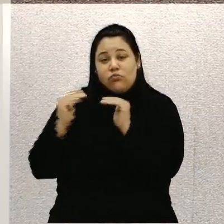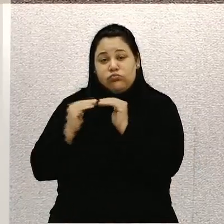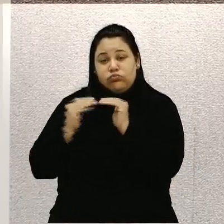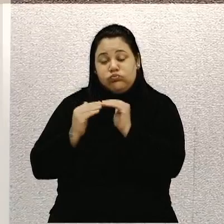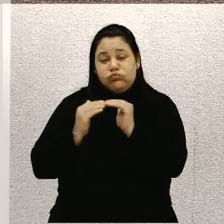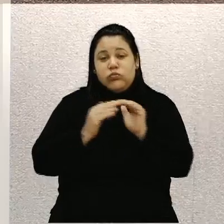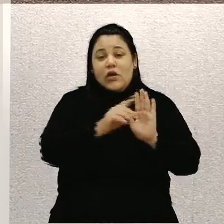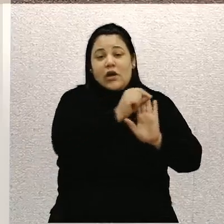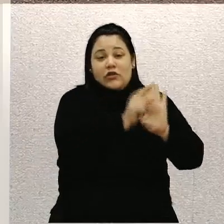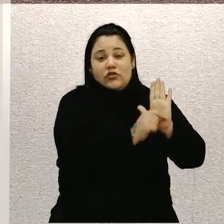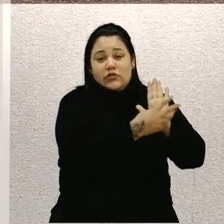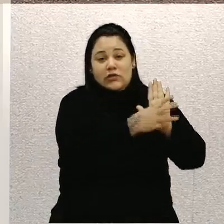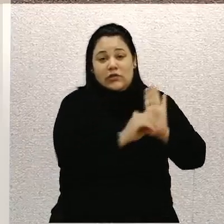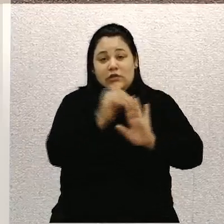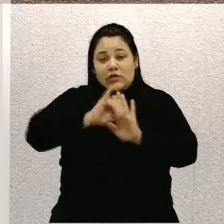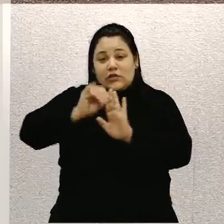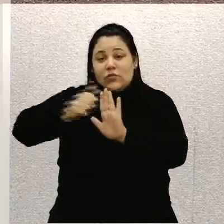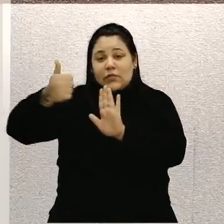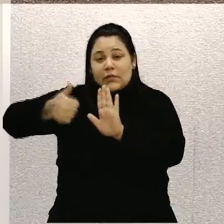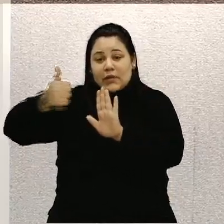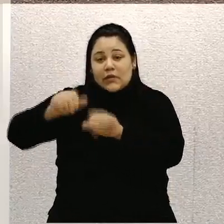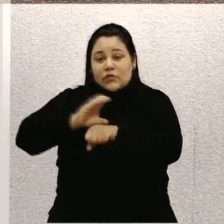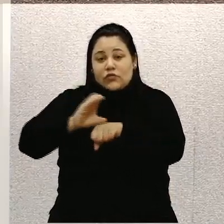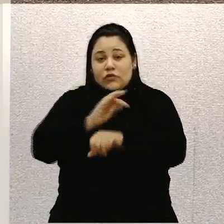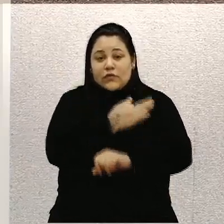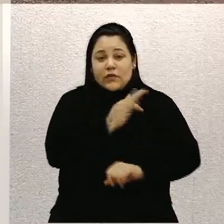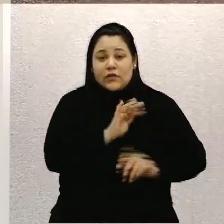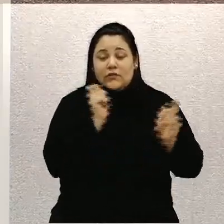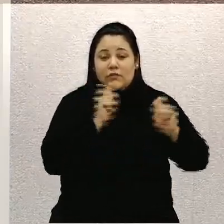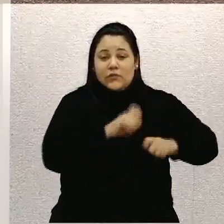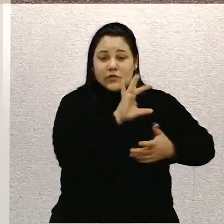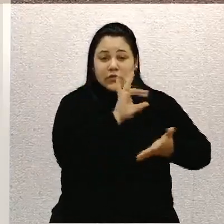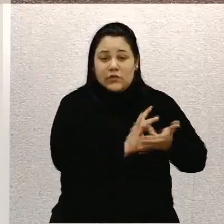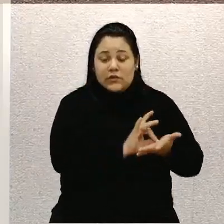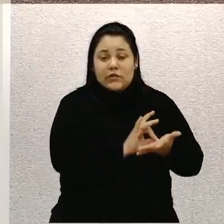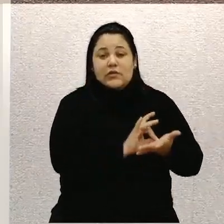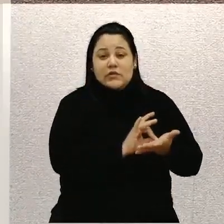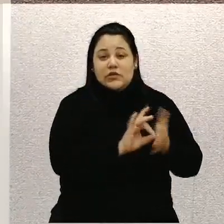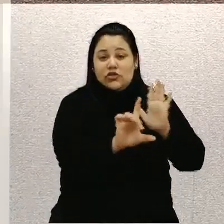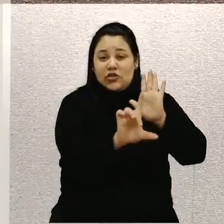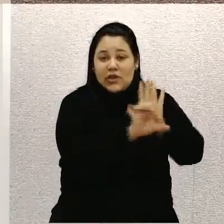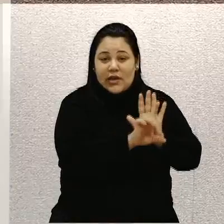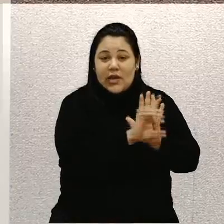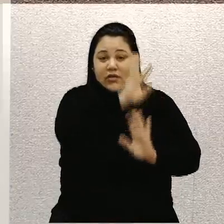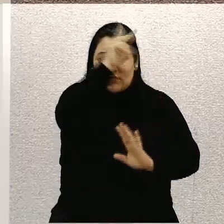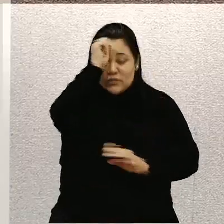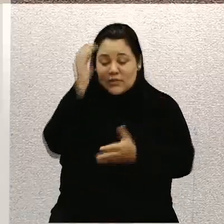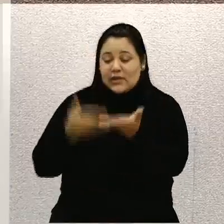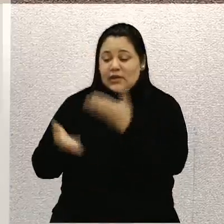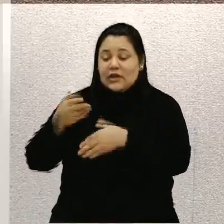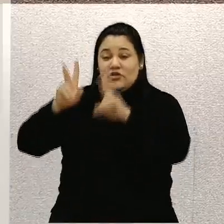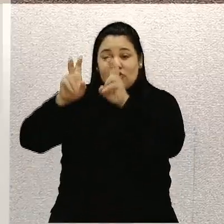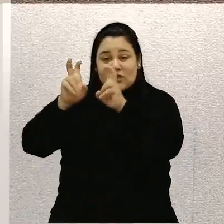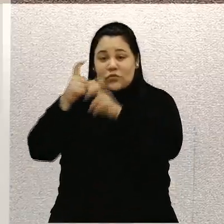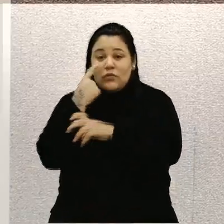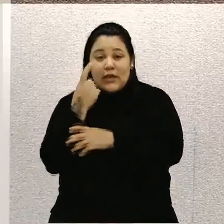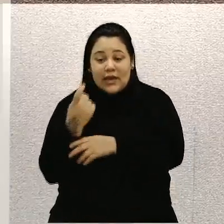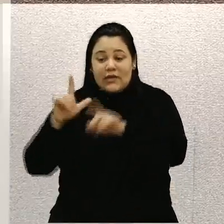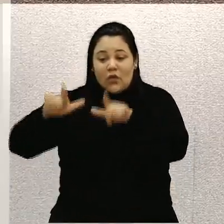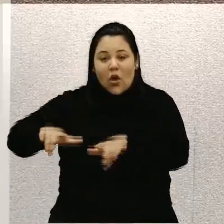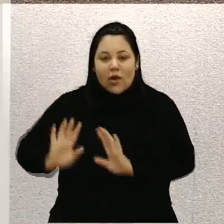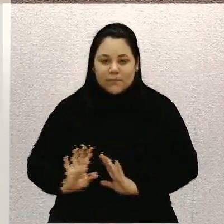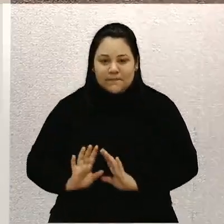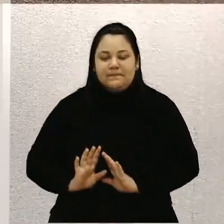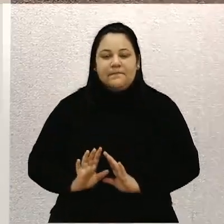1º da Constituição Federal, que estabelece competência legislativa aos municípios para tratar de assuntos de interesse local. Logo,